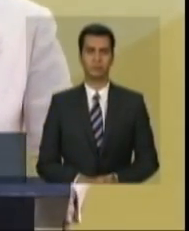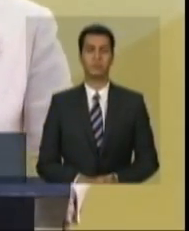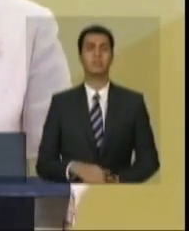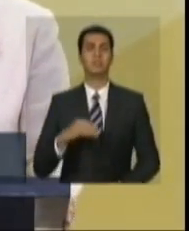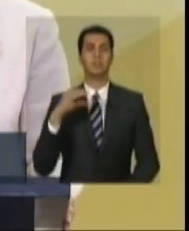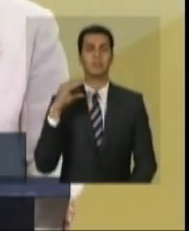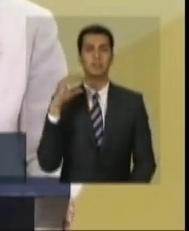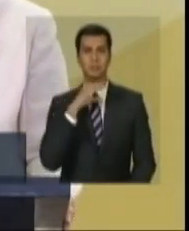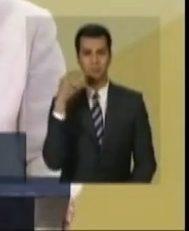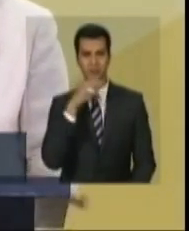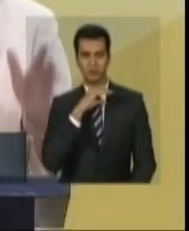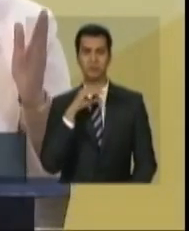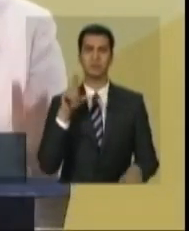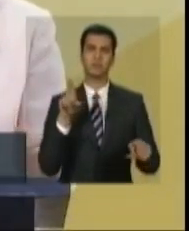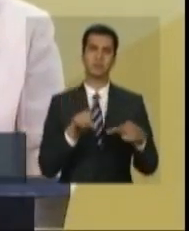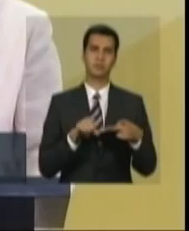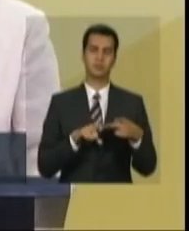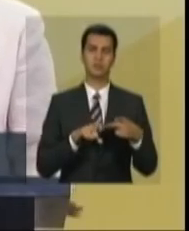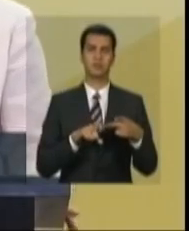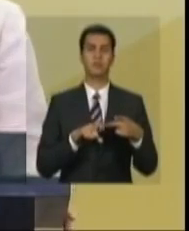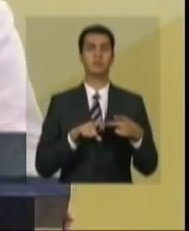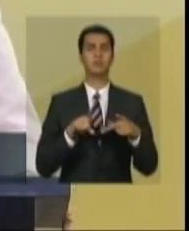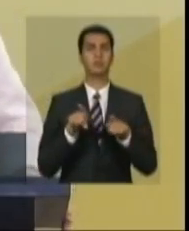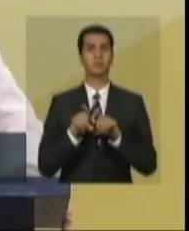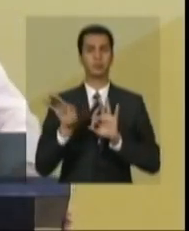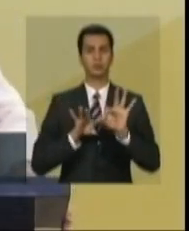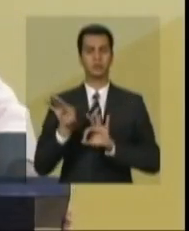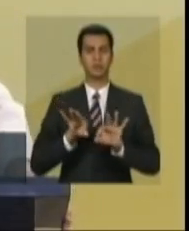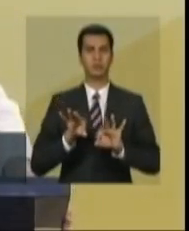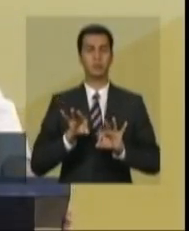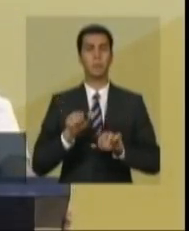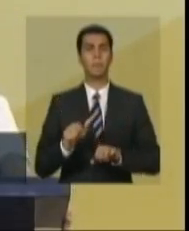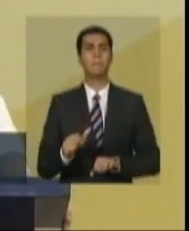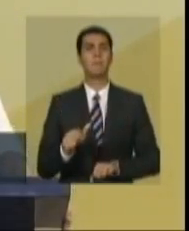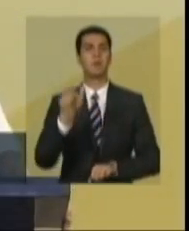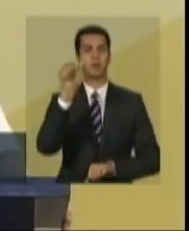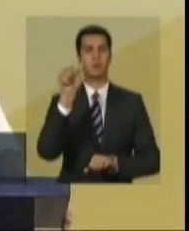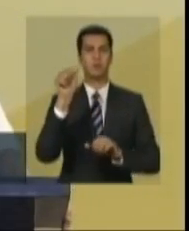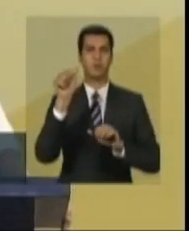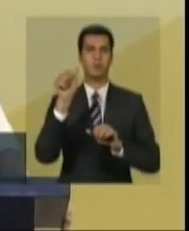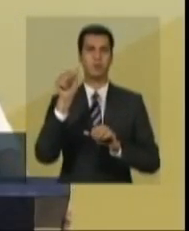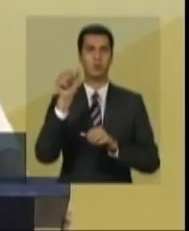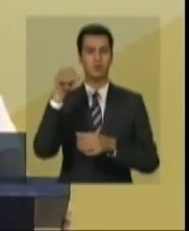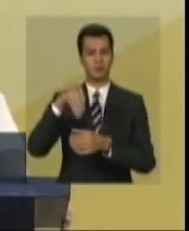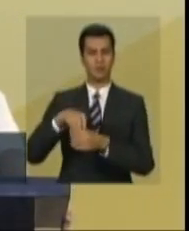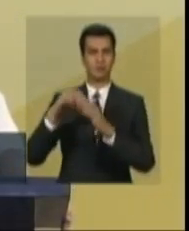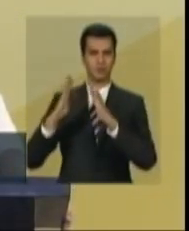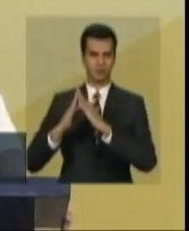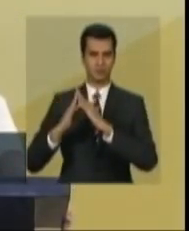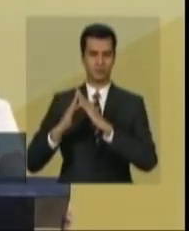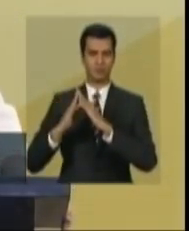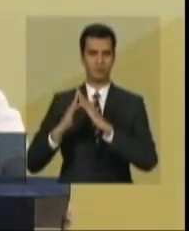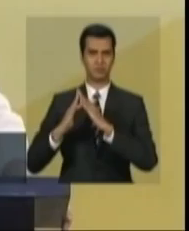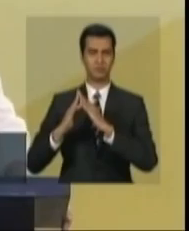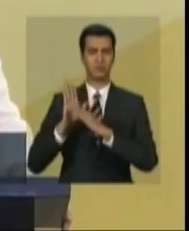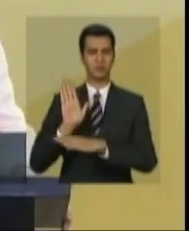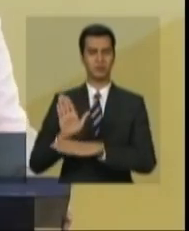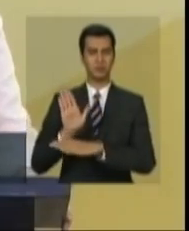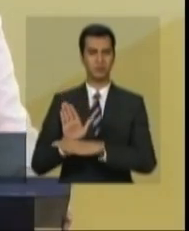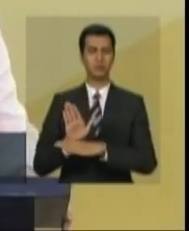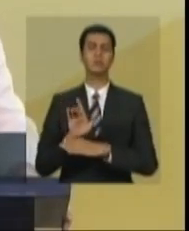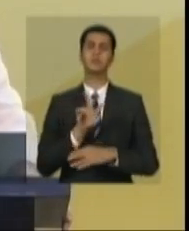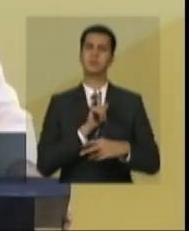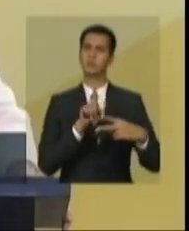o Melhor em Casa são, sem dúvida nenhuma, dois importantes instrumentos, duas oportunidades